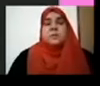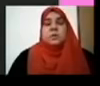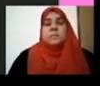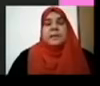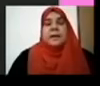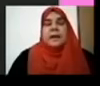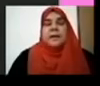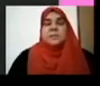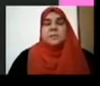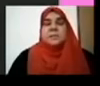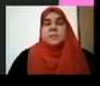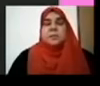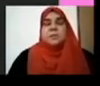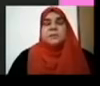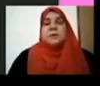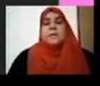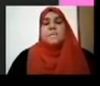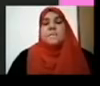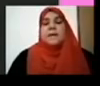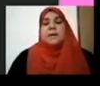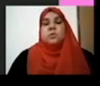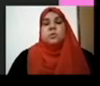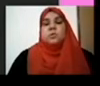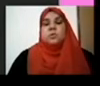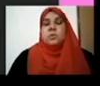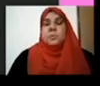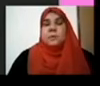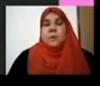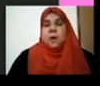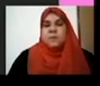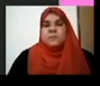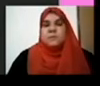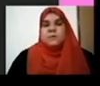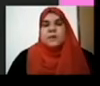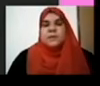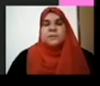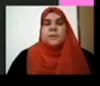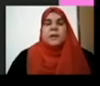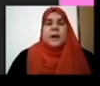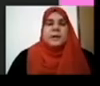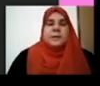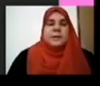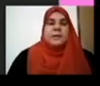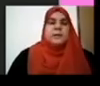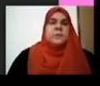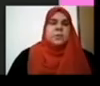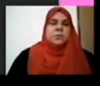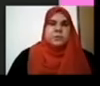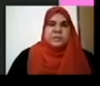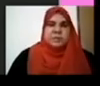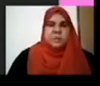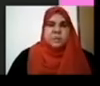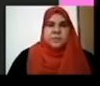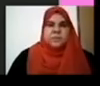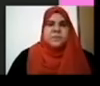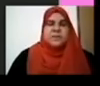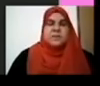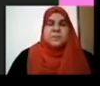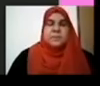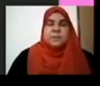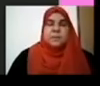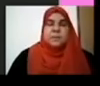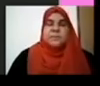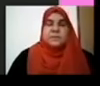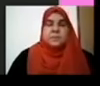que multiplica a sobre 12 menos 1 sobre 9, tá? Aí, produto da soma pela